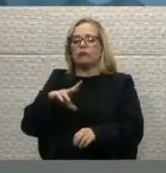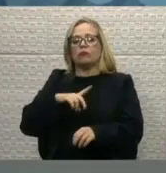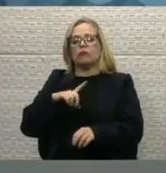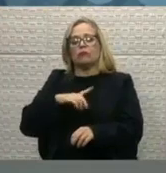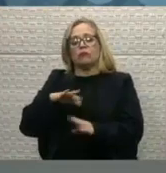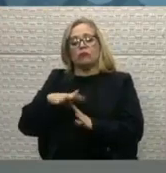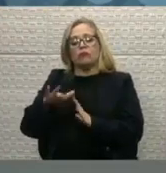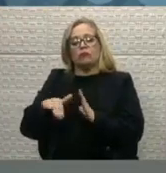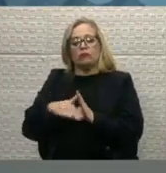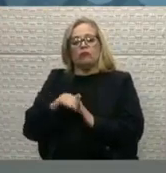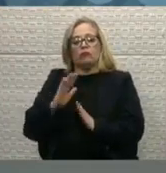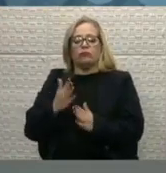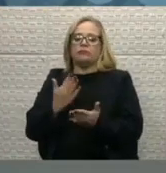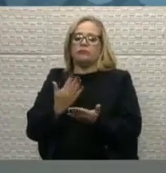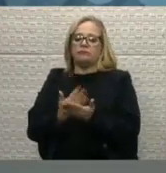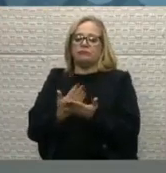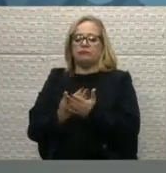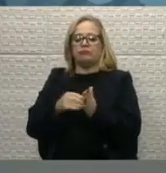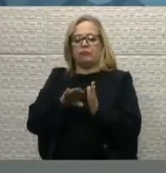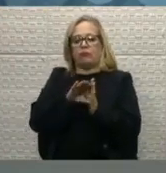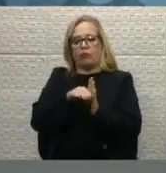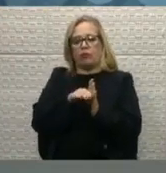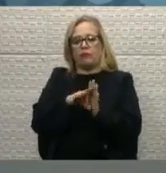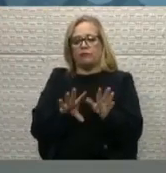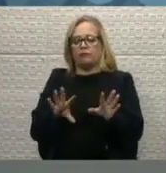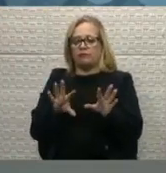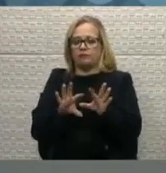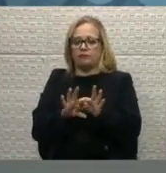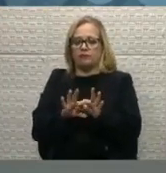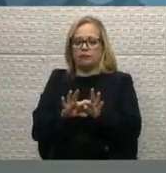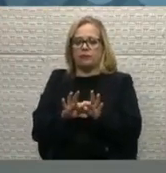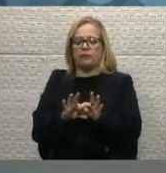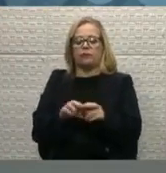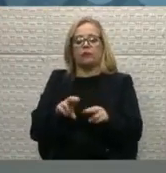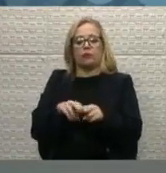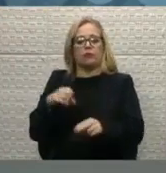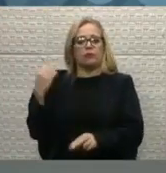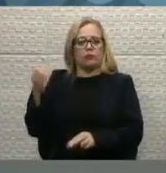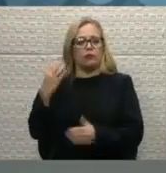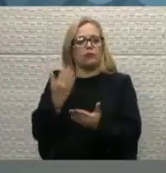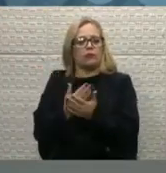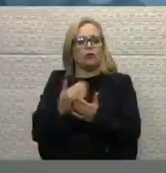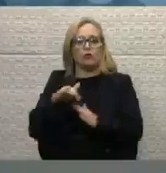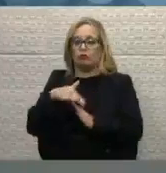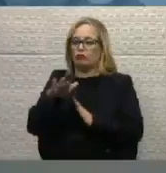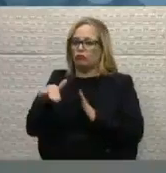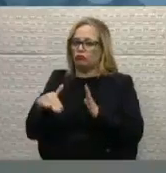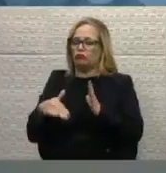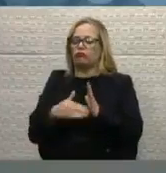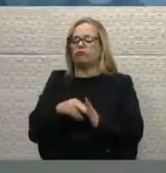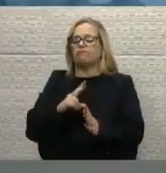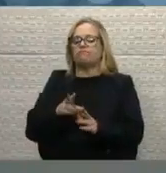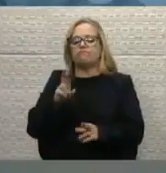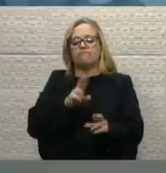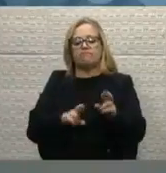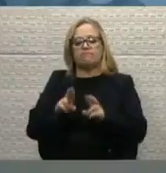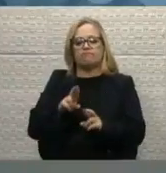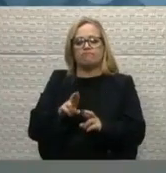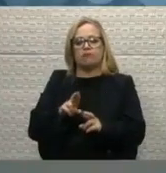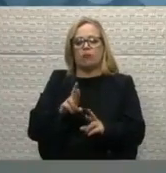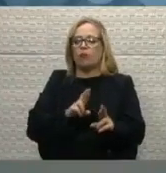nós estudamos são conceitos que estão interligados. Por isso que é importante estudar todos eles e sempre observar